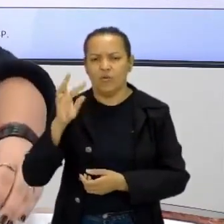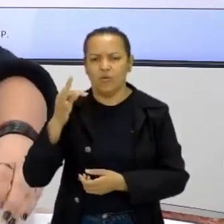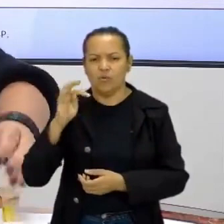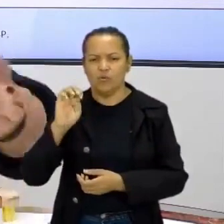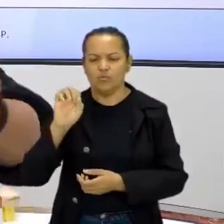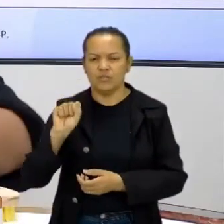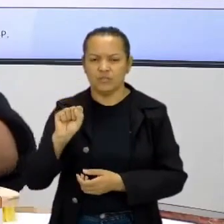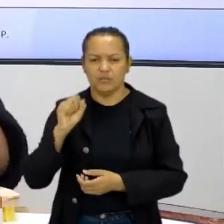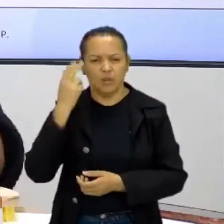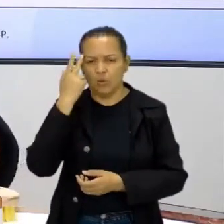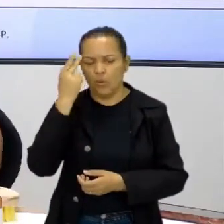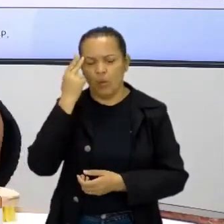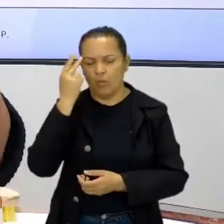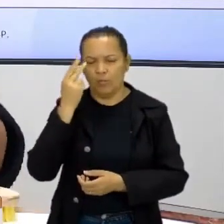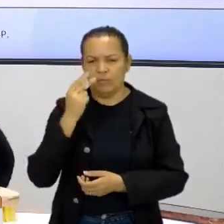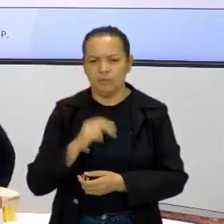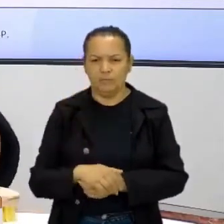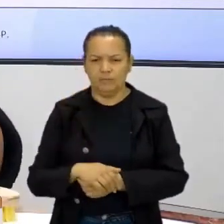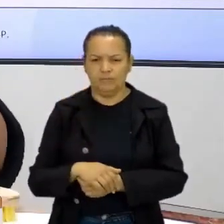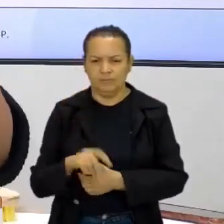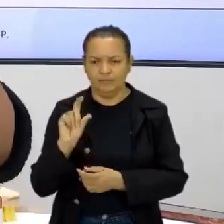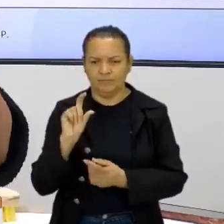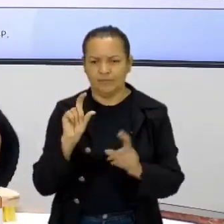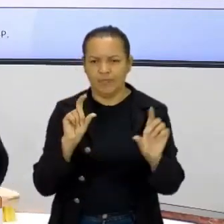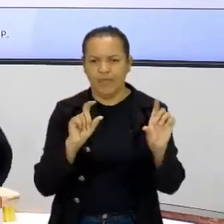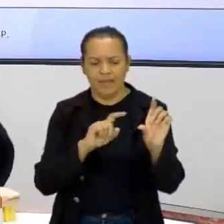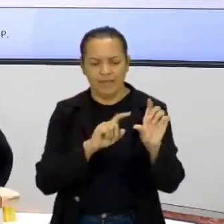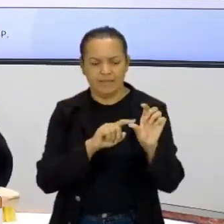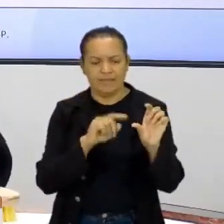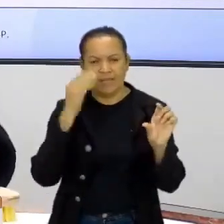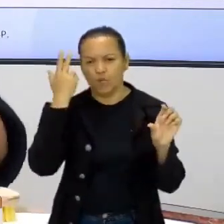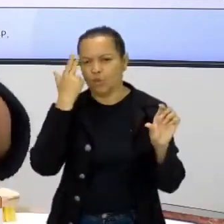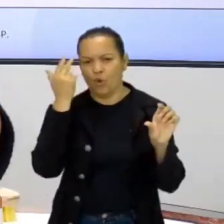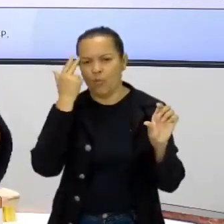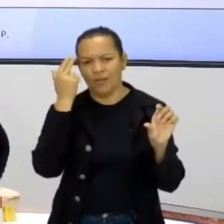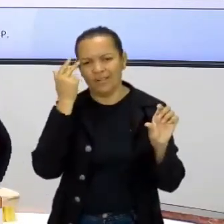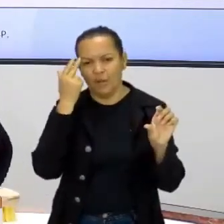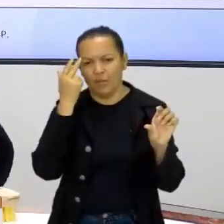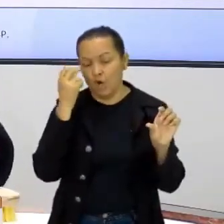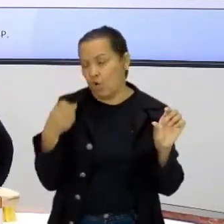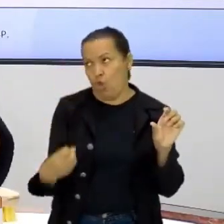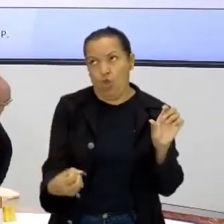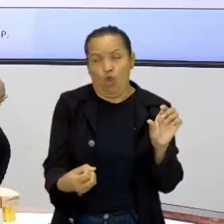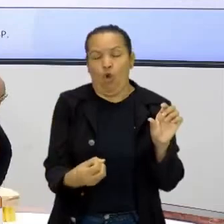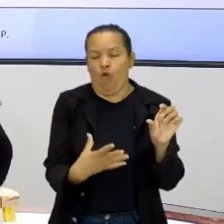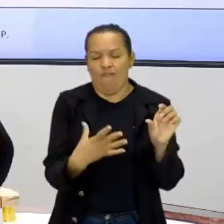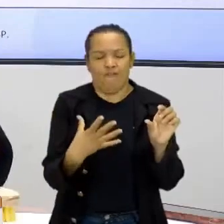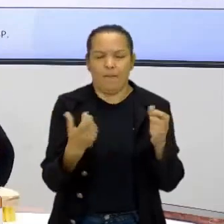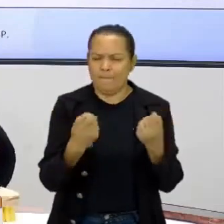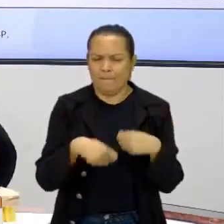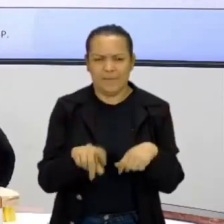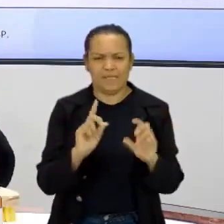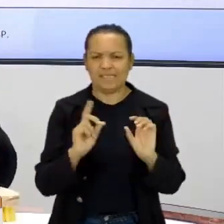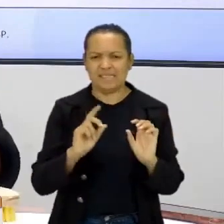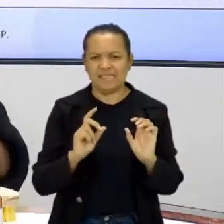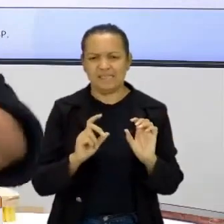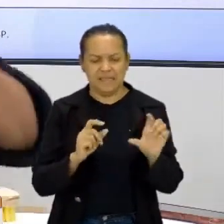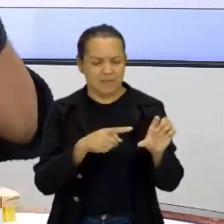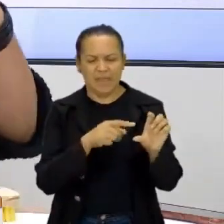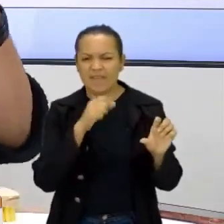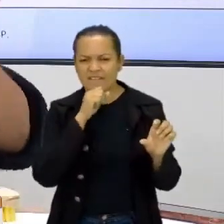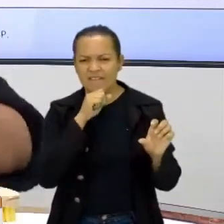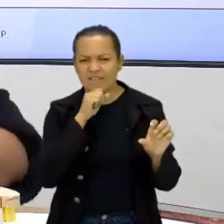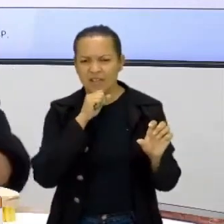pilha normal. Principalmente porque pilha não precisa ser aquela pilha nova, zerada, né? Você pode pegar uma pilha